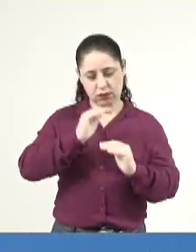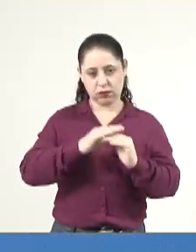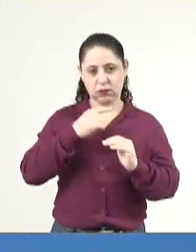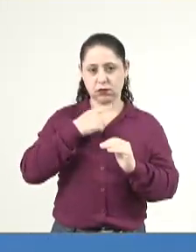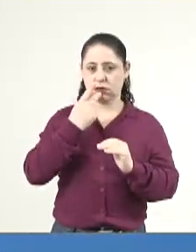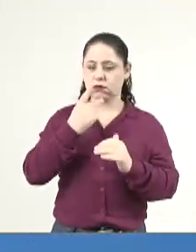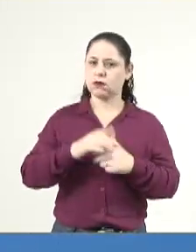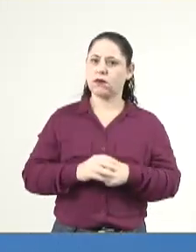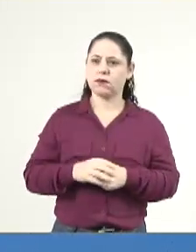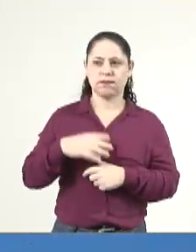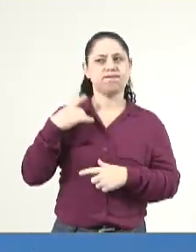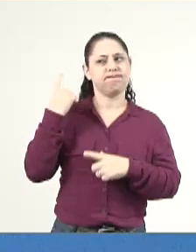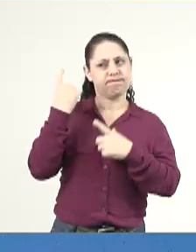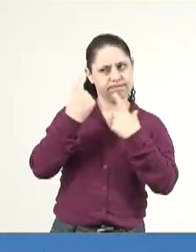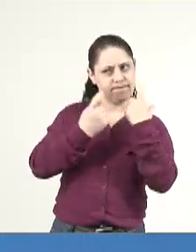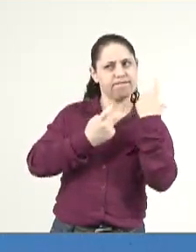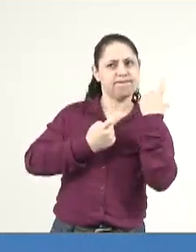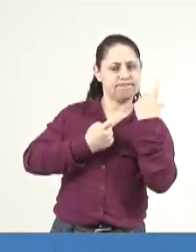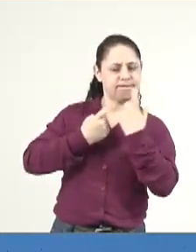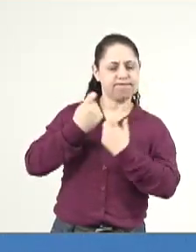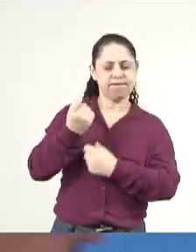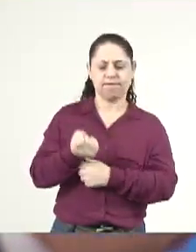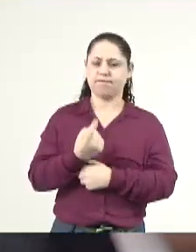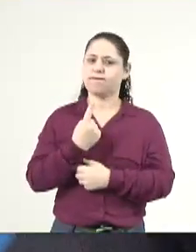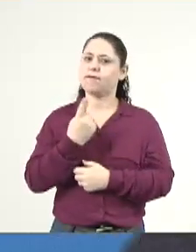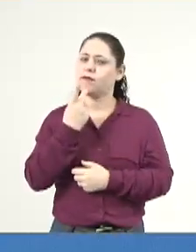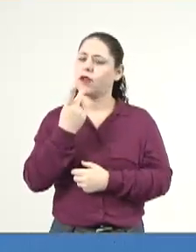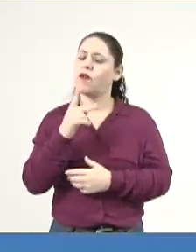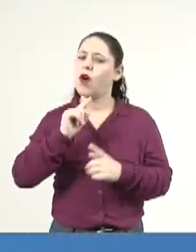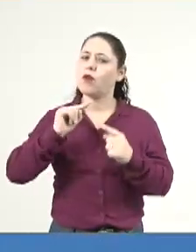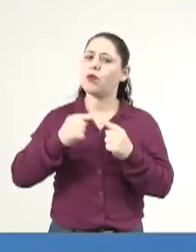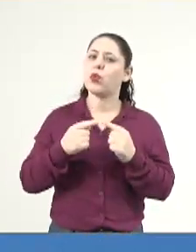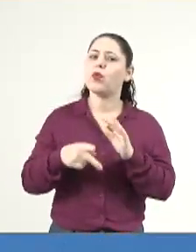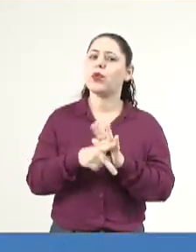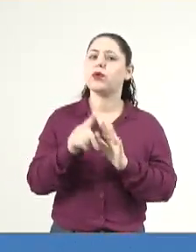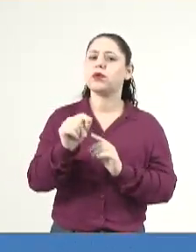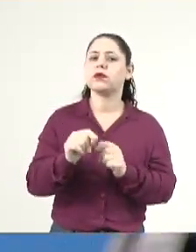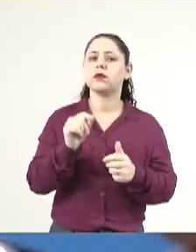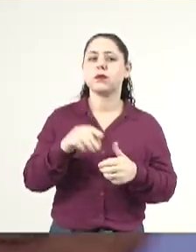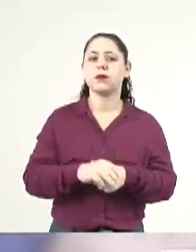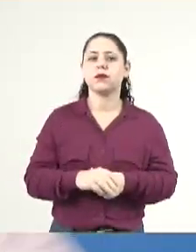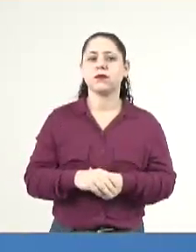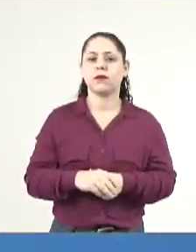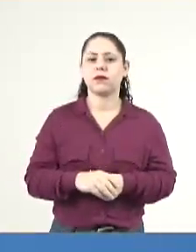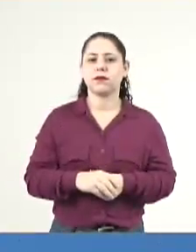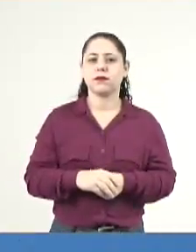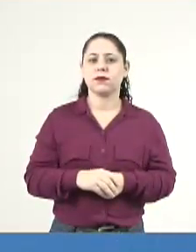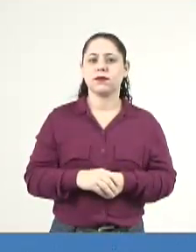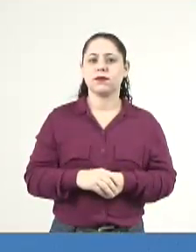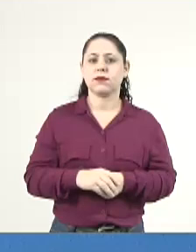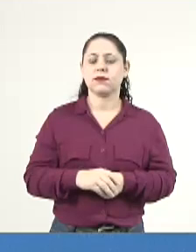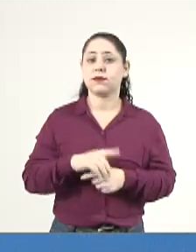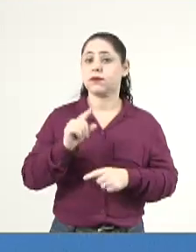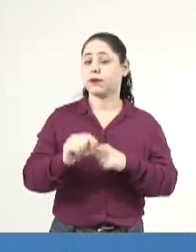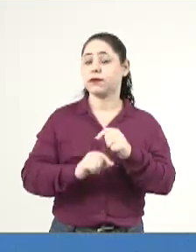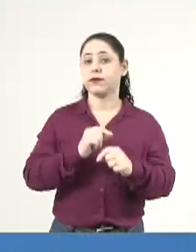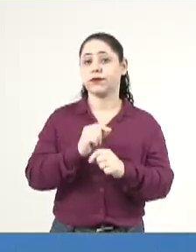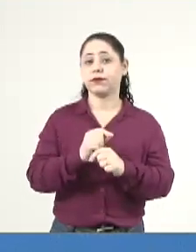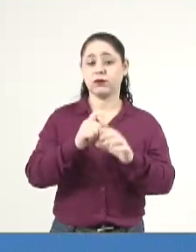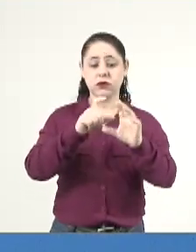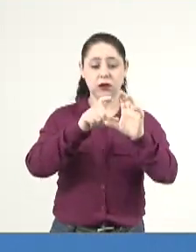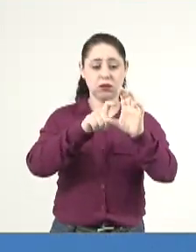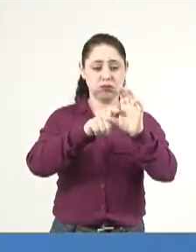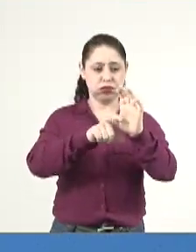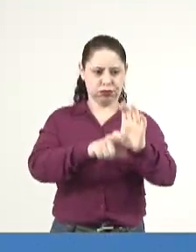causa muita preocupação. E eu me refiro especificamente à trajetória explosiva da dívida pública